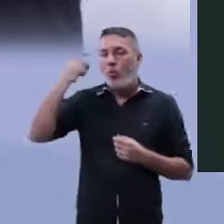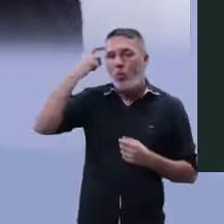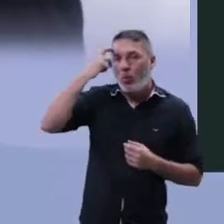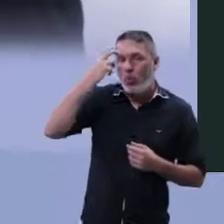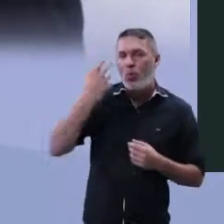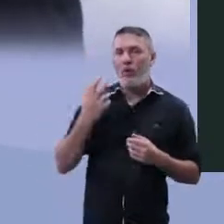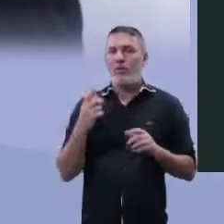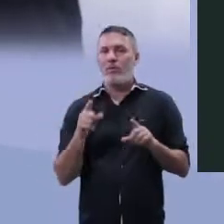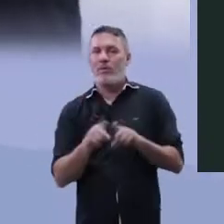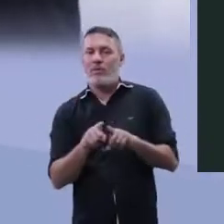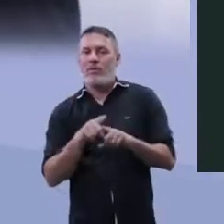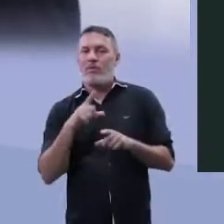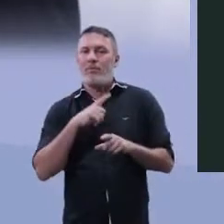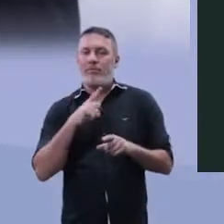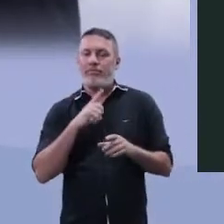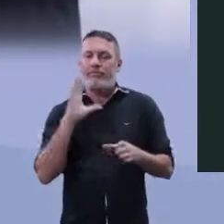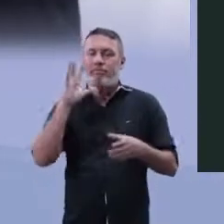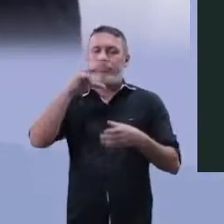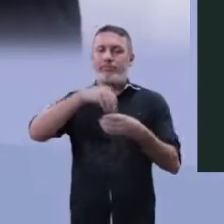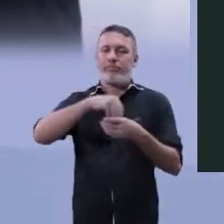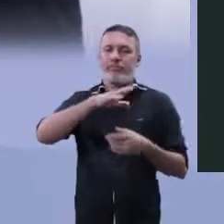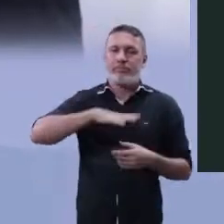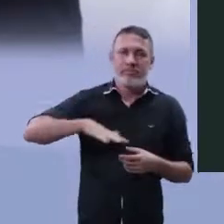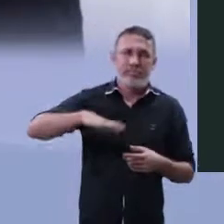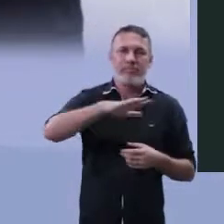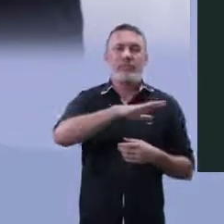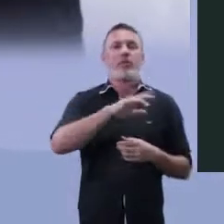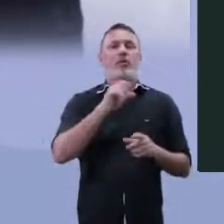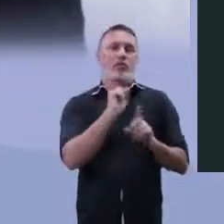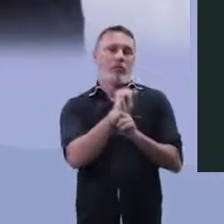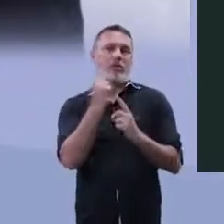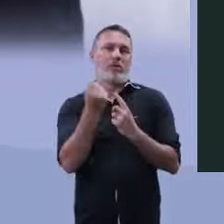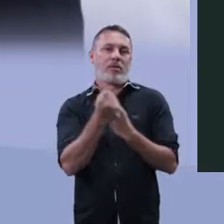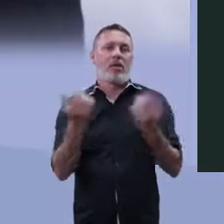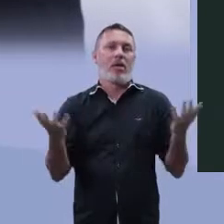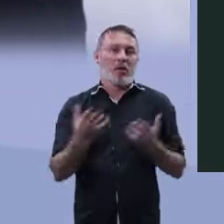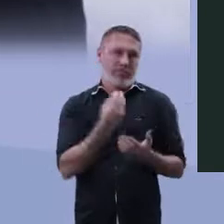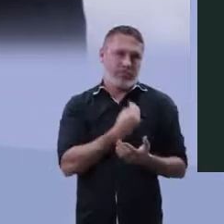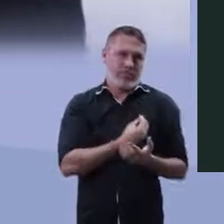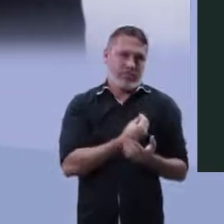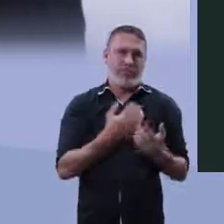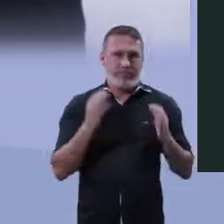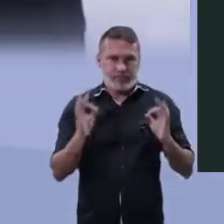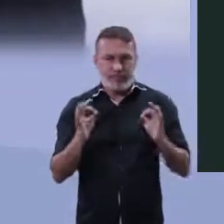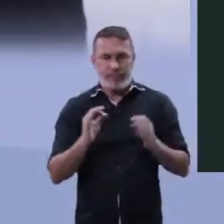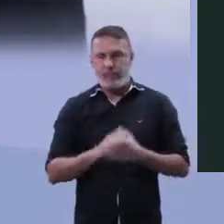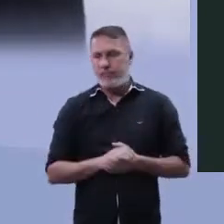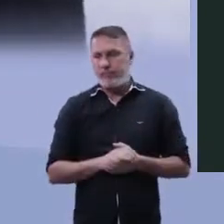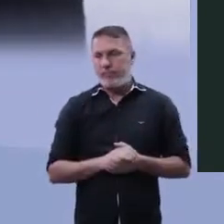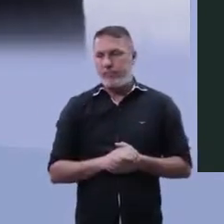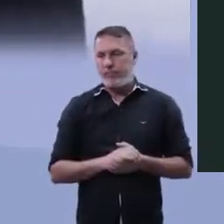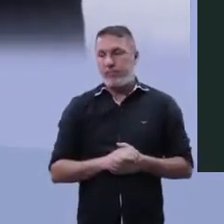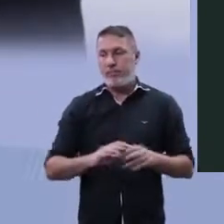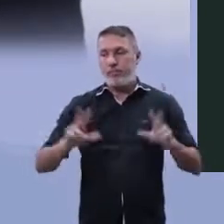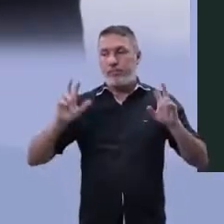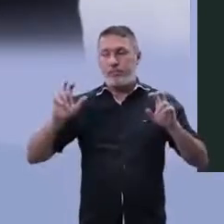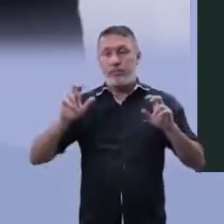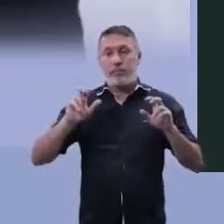da questão da cultura, né, desses elementos que estão presentes na sociedade,